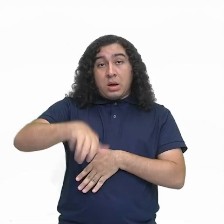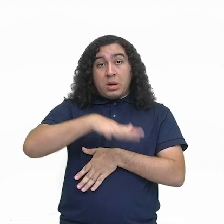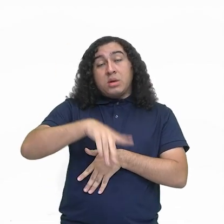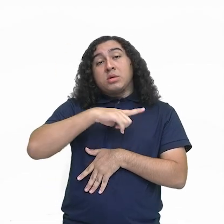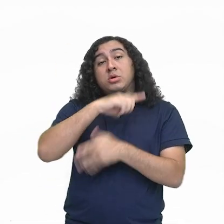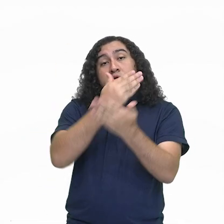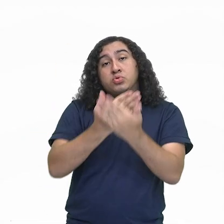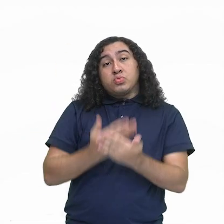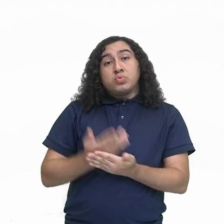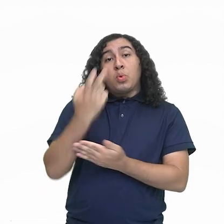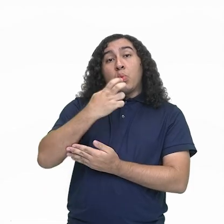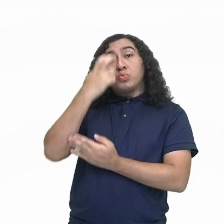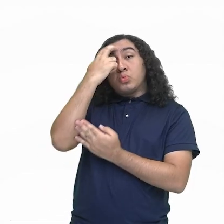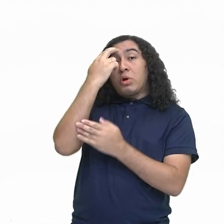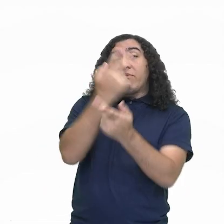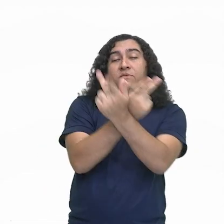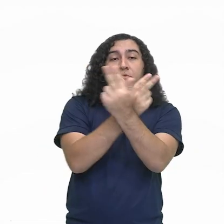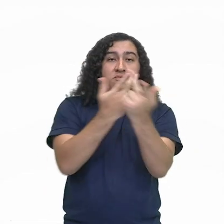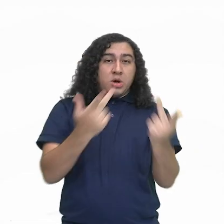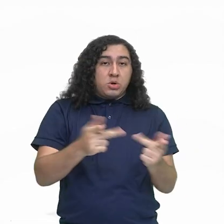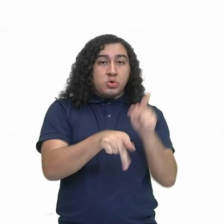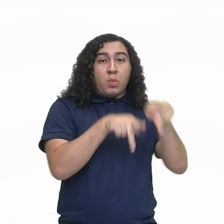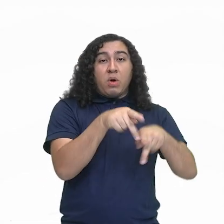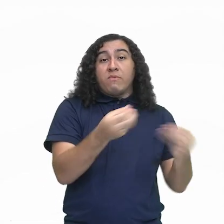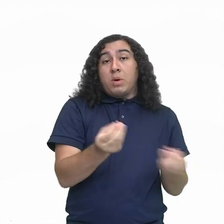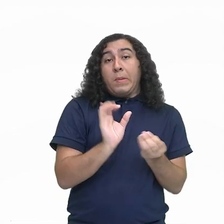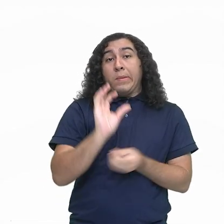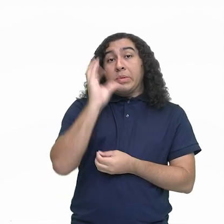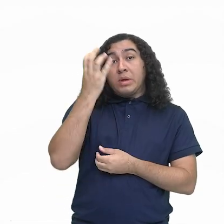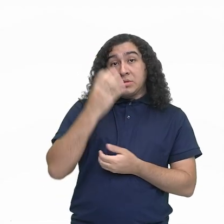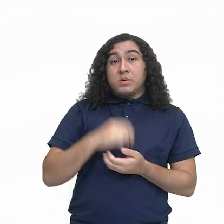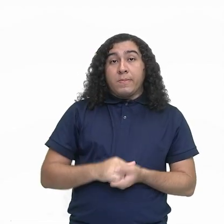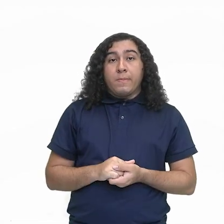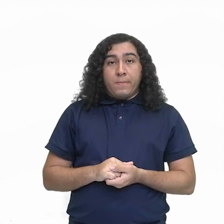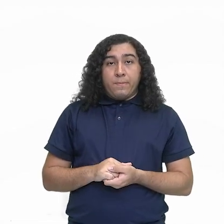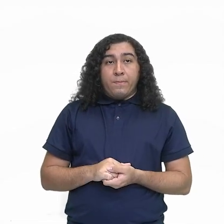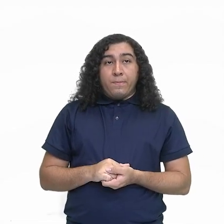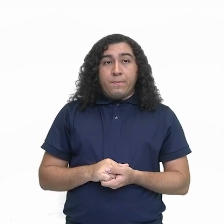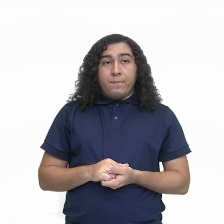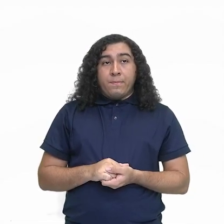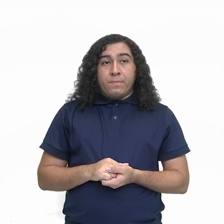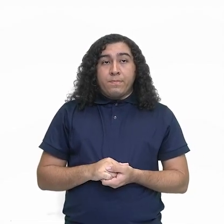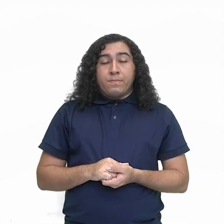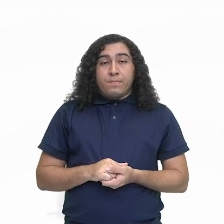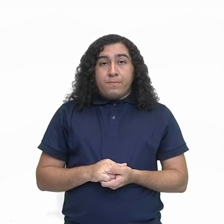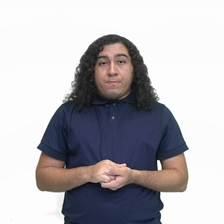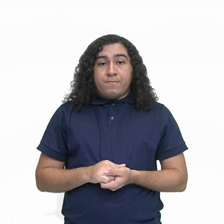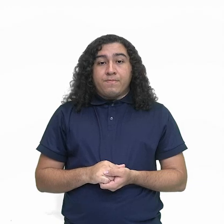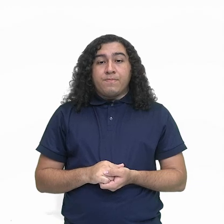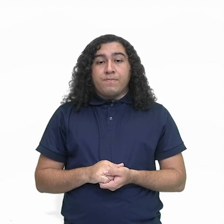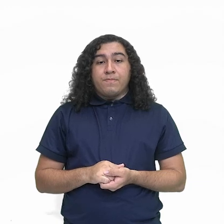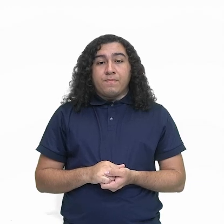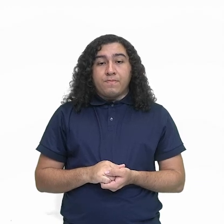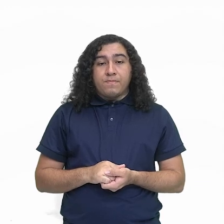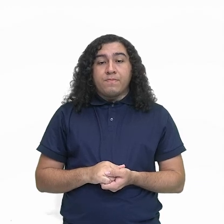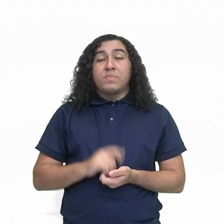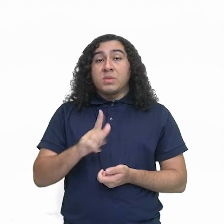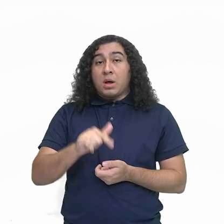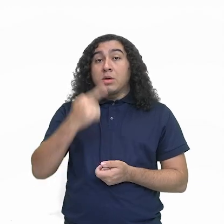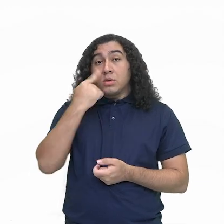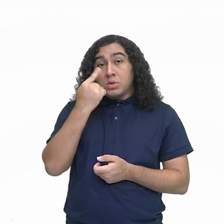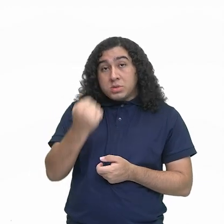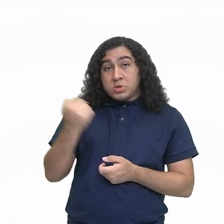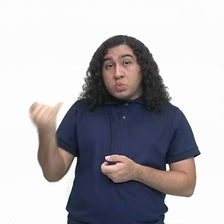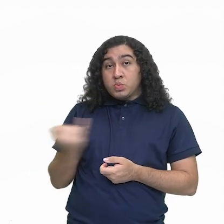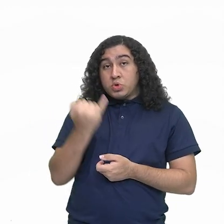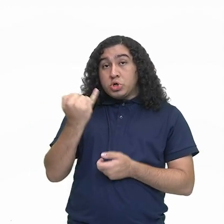aí as várias culturas dos povos, como é que elas se dão, né? Então, uma ciência interessante e importante, né, nesse